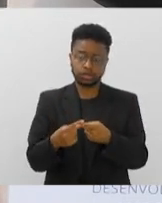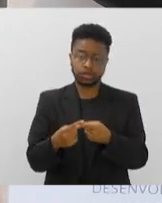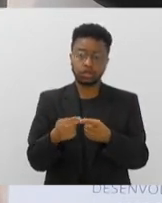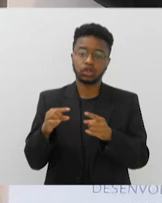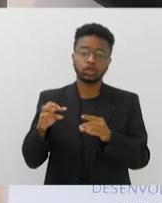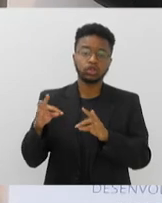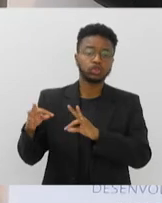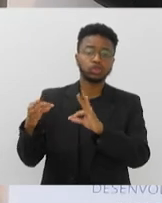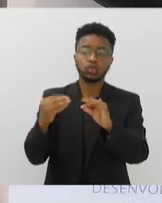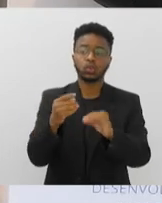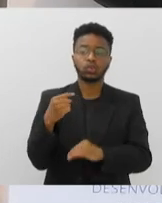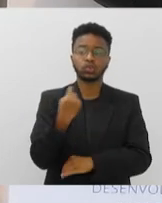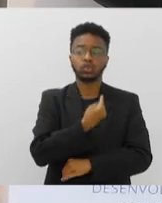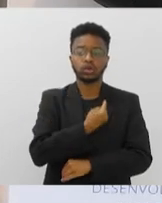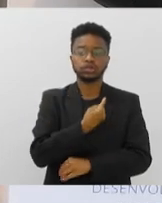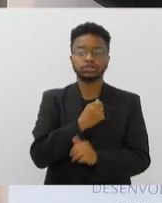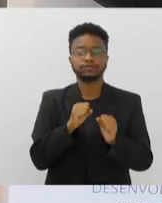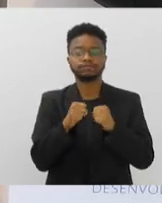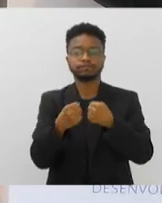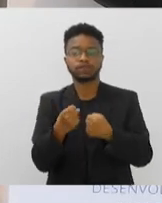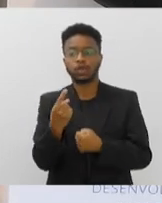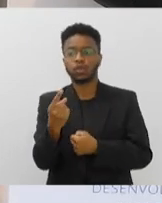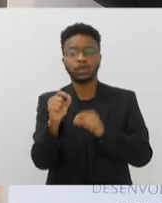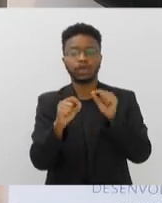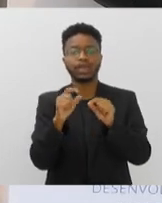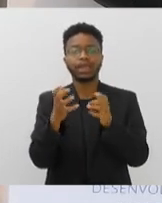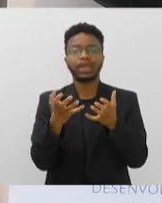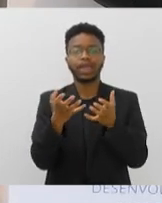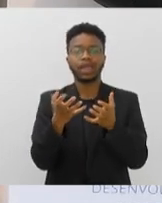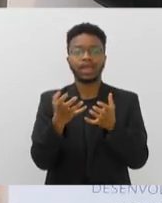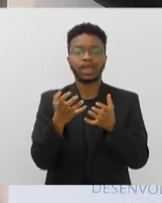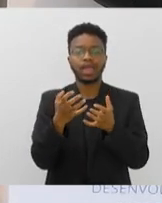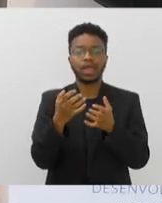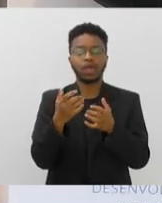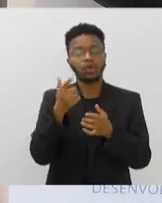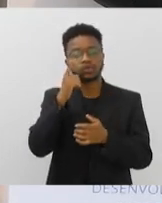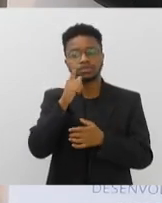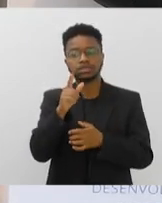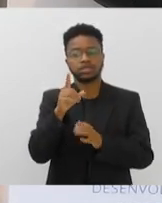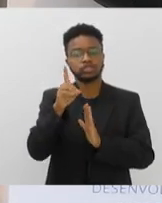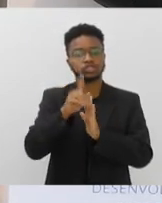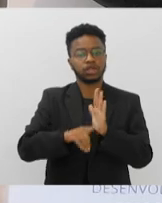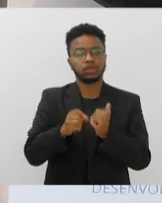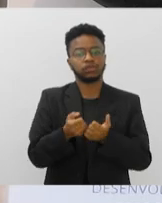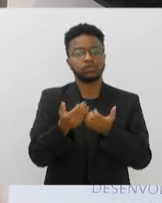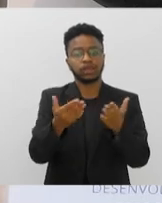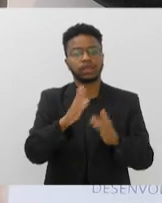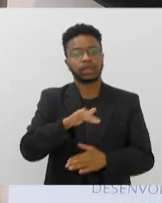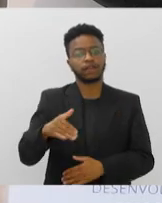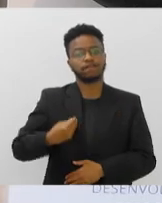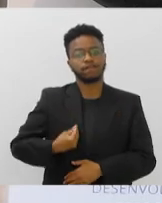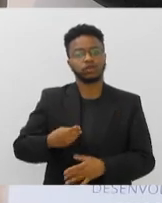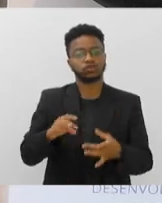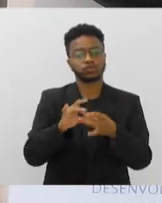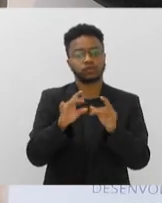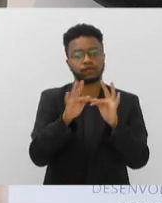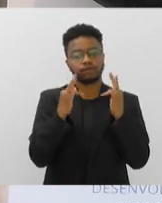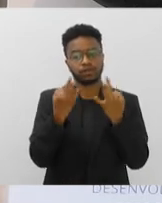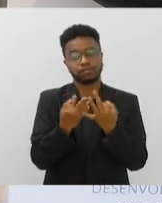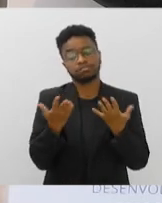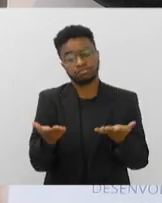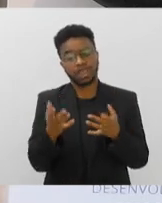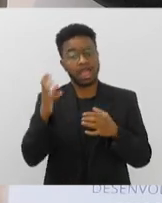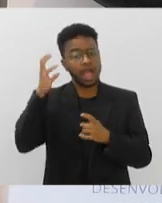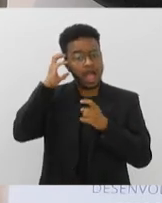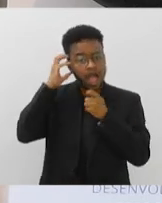todos por um nó o que a gente quer é garantir o direito das Crianças viver em família é isso que a gente quer então as emissoras de